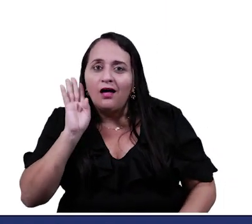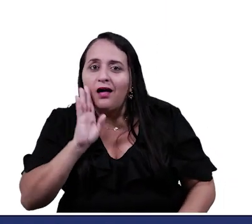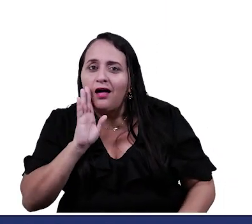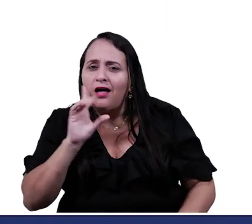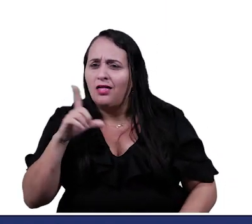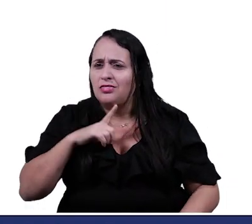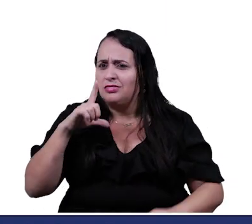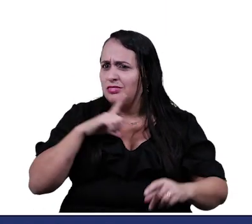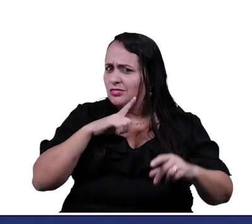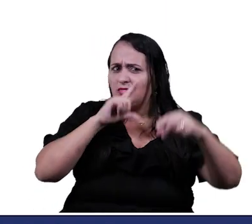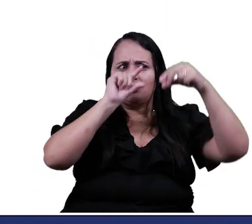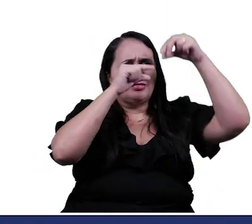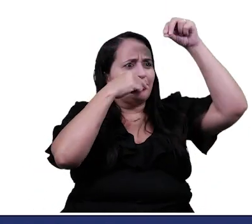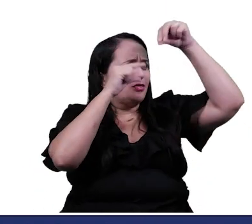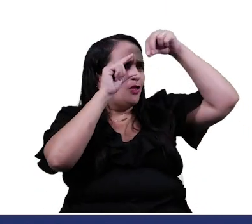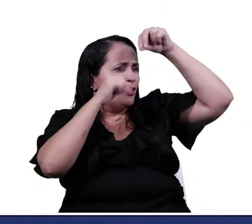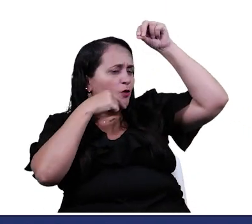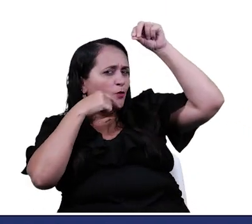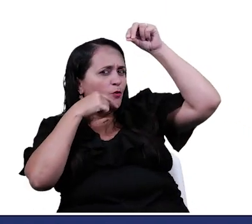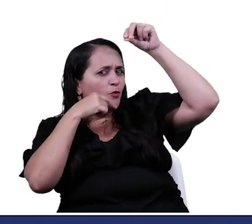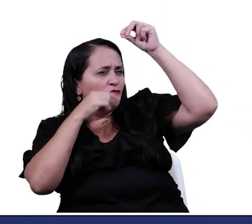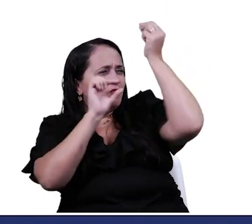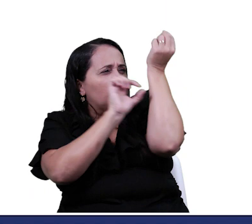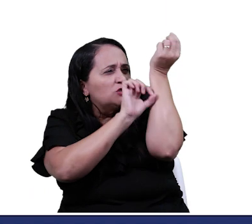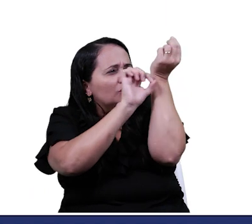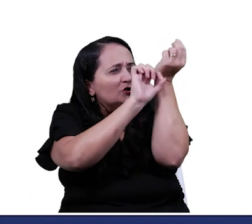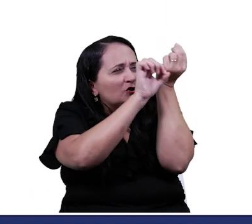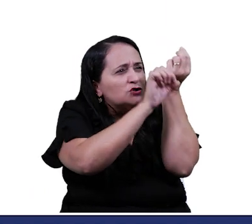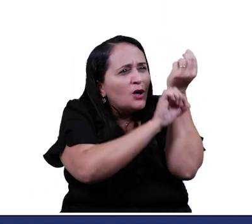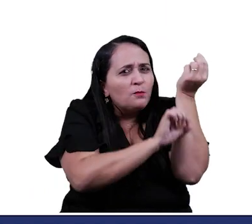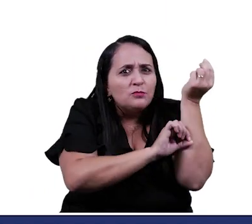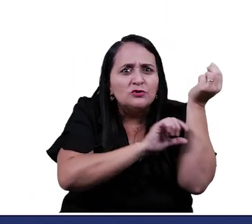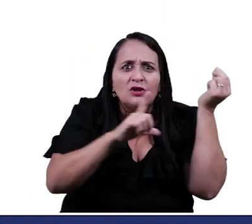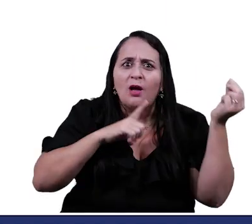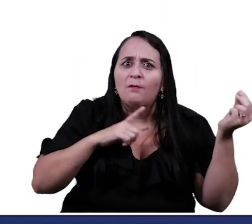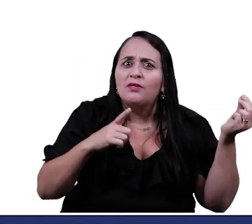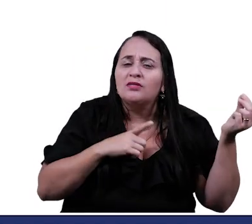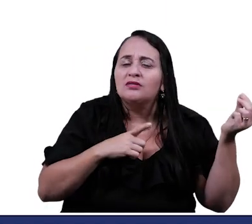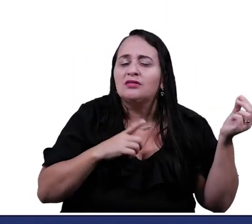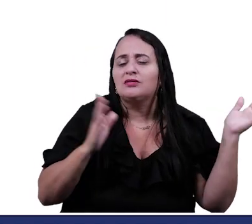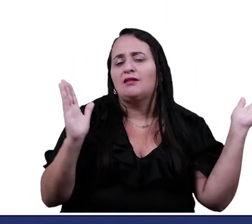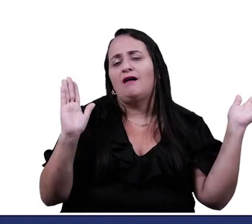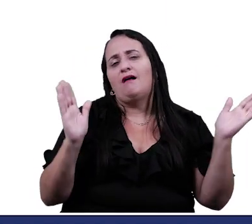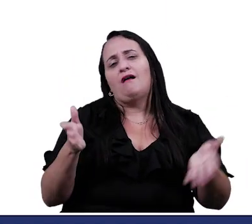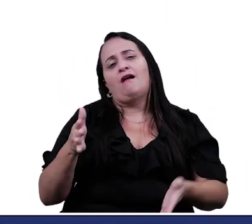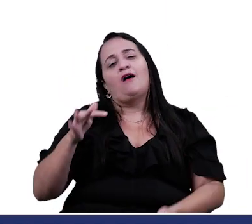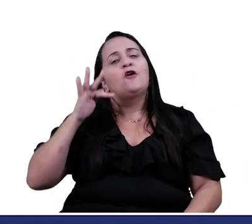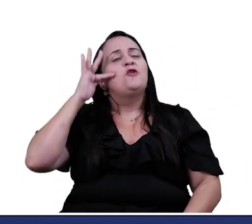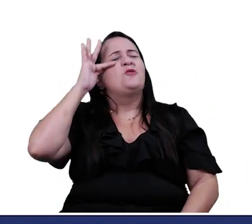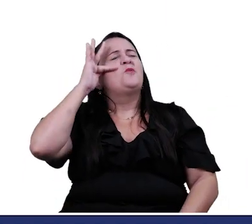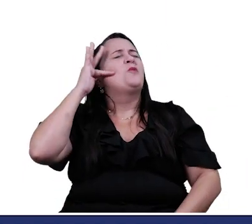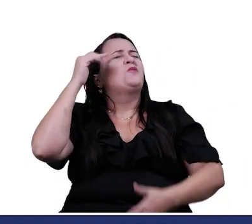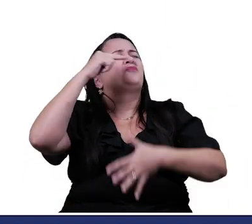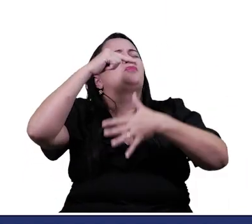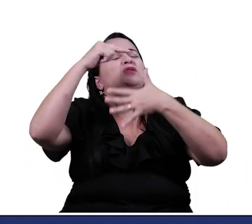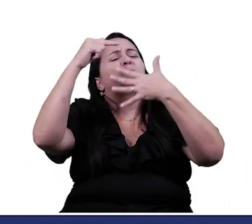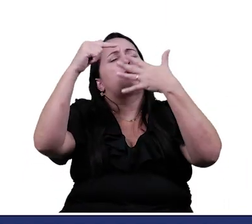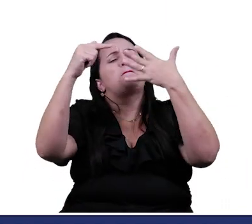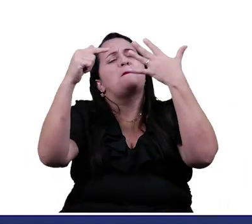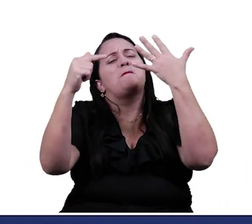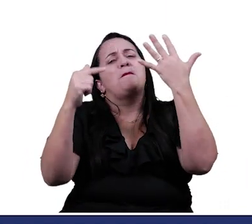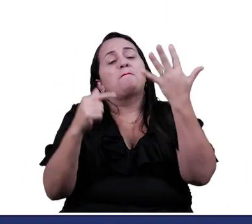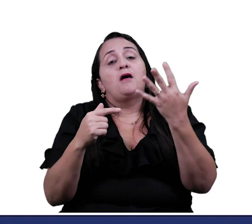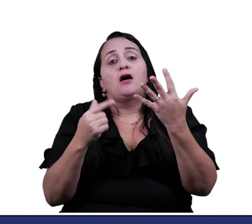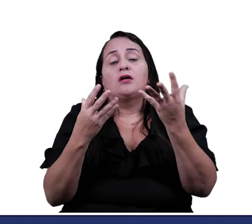bacanas. Tem uva e jabuticaba? Tem fruta que não acaba. E tem hortelã, e